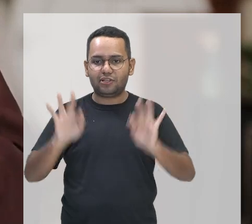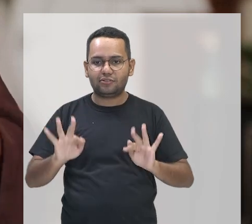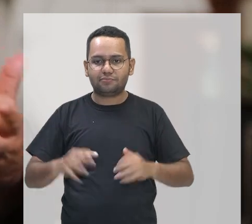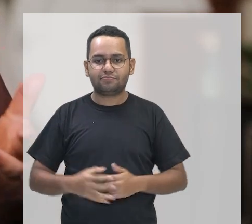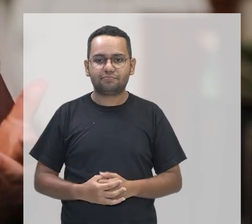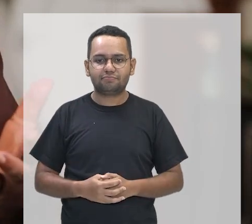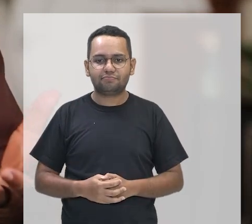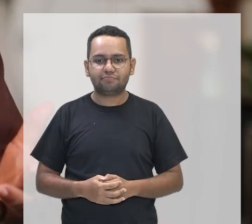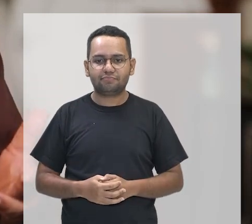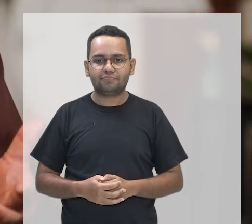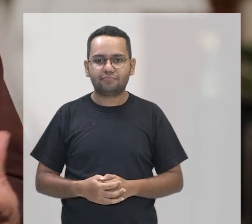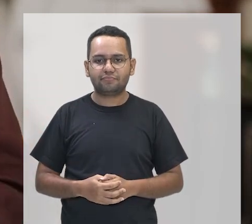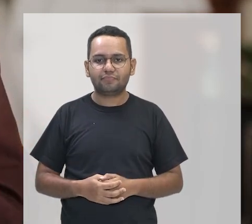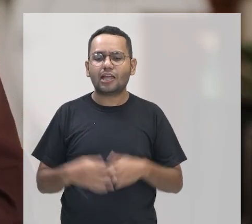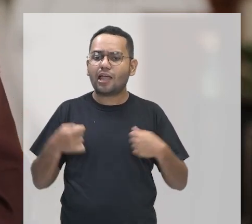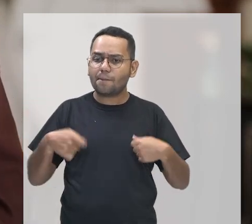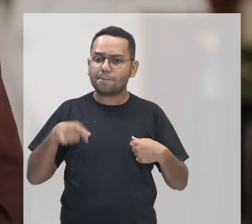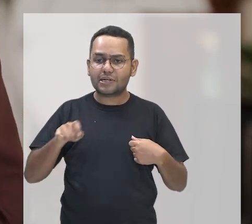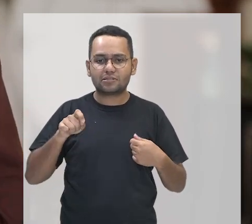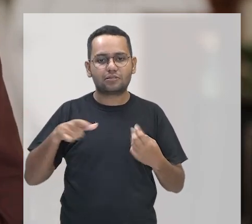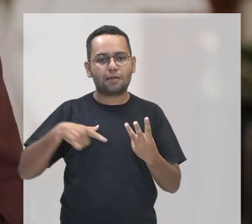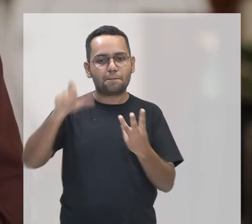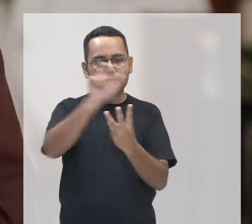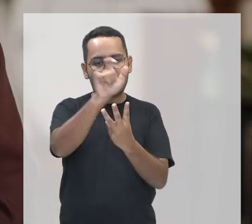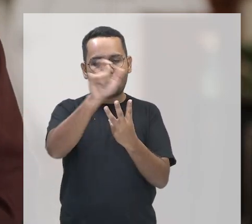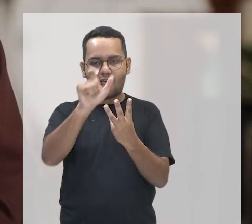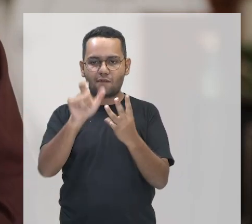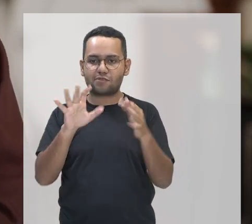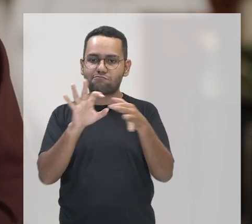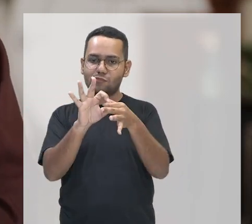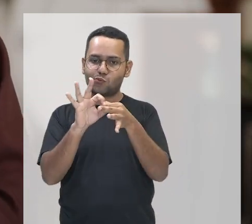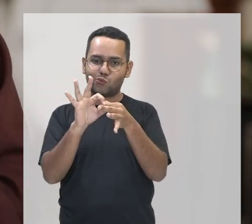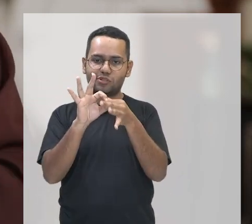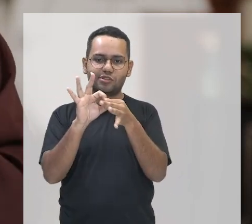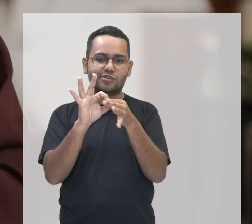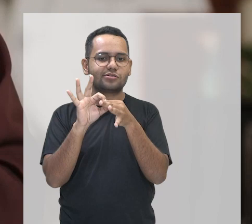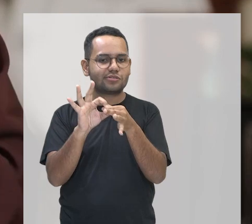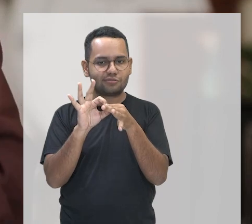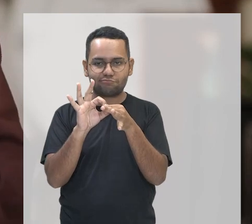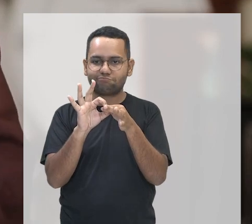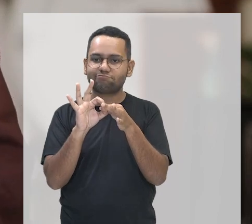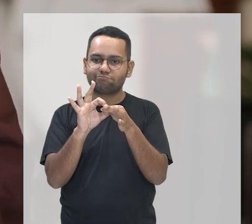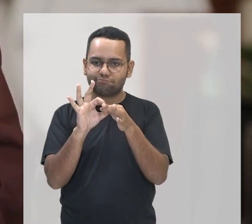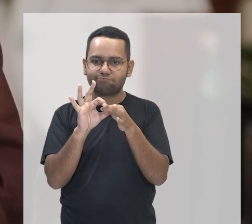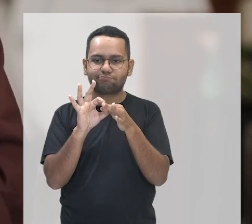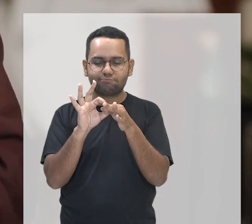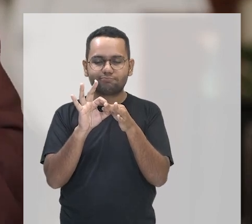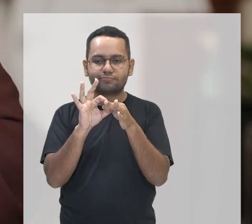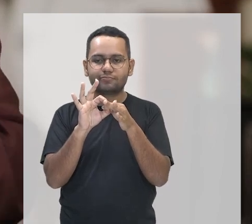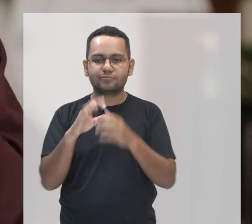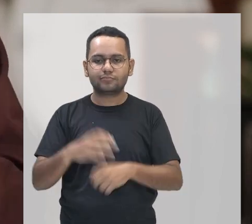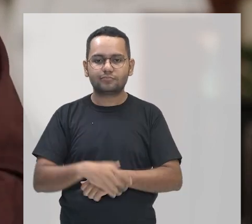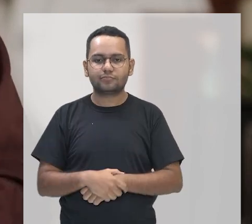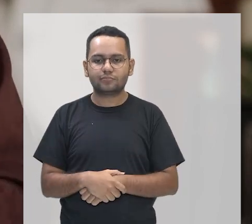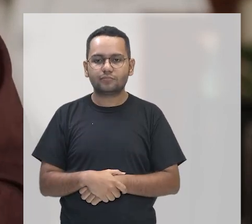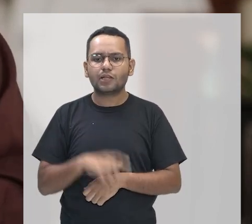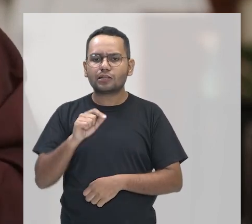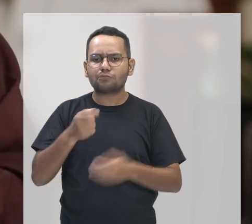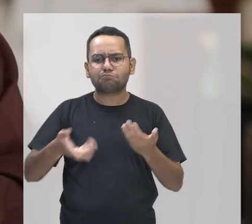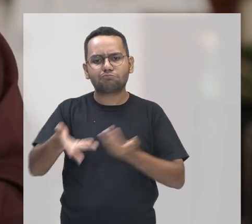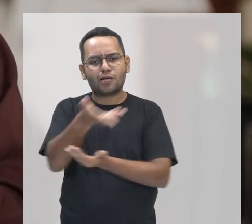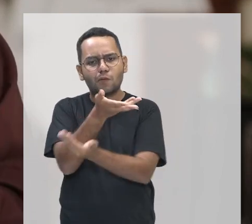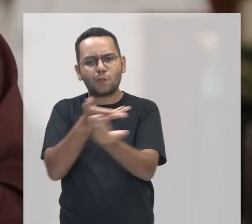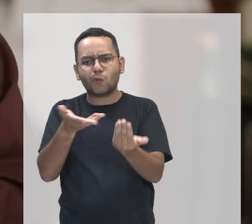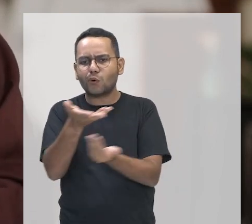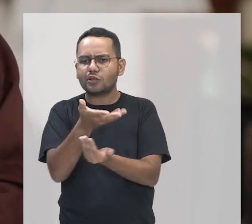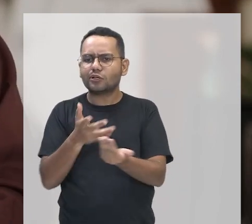feliz. Então, é necessário que a gente possa conjugar isso. Religião, valores e princípios numa grande harmonia